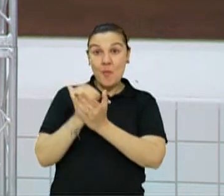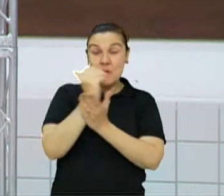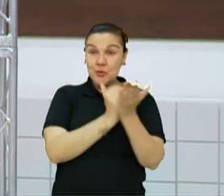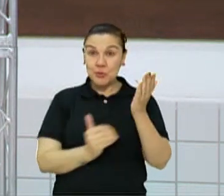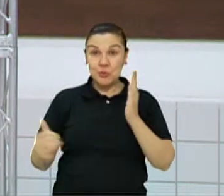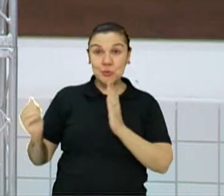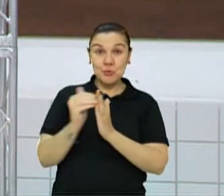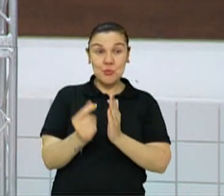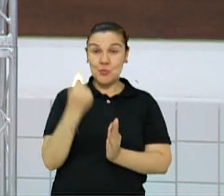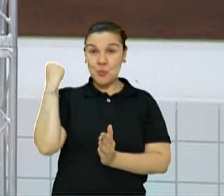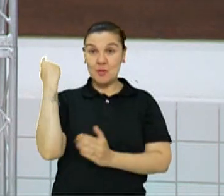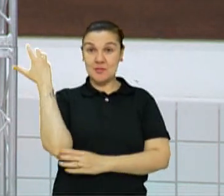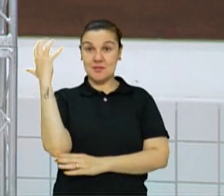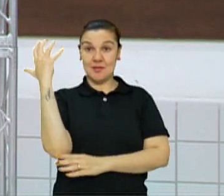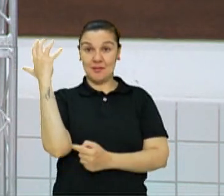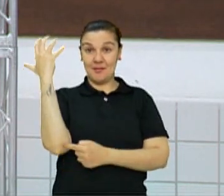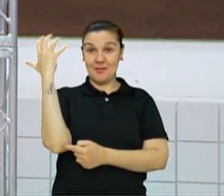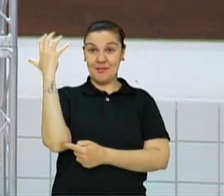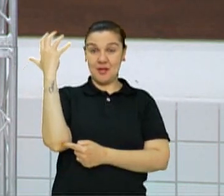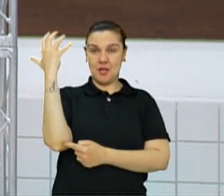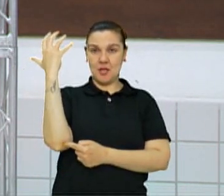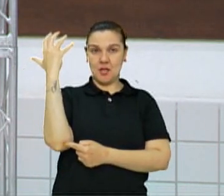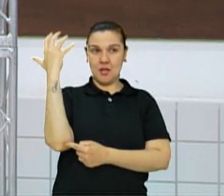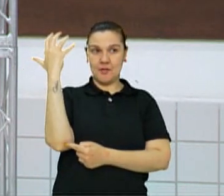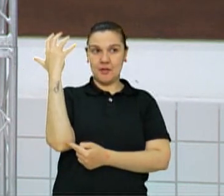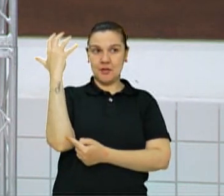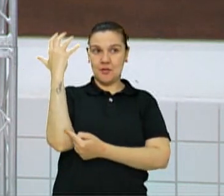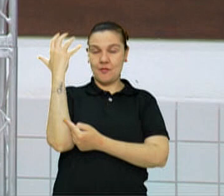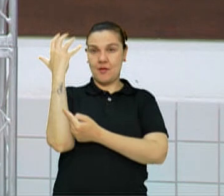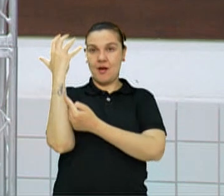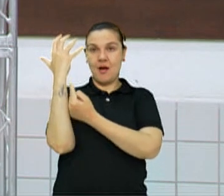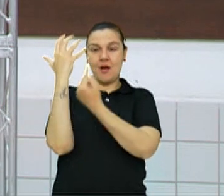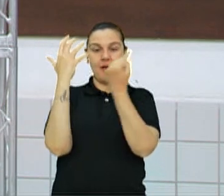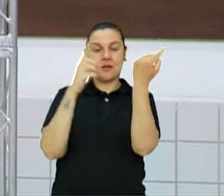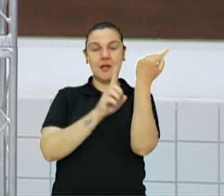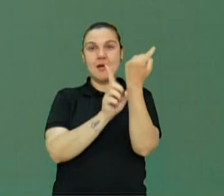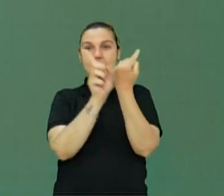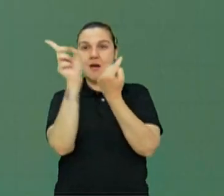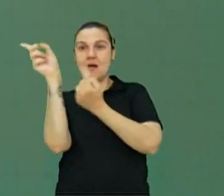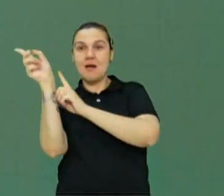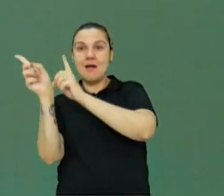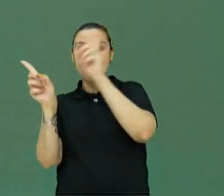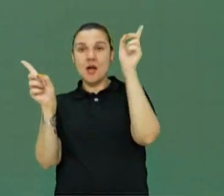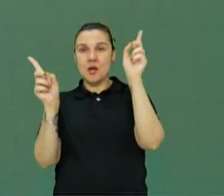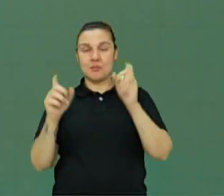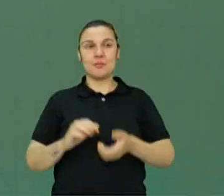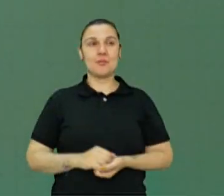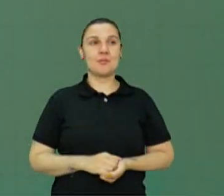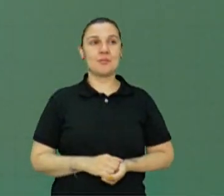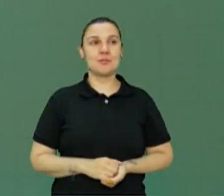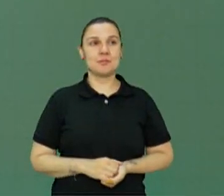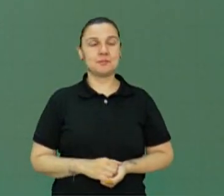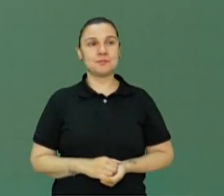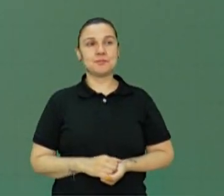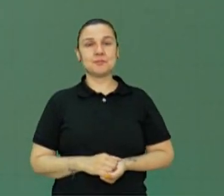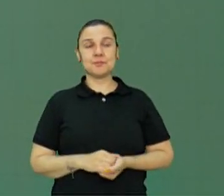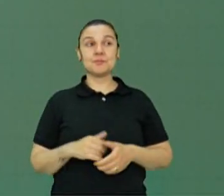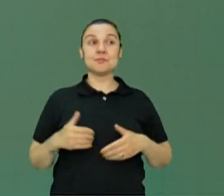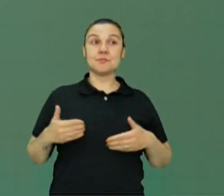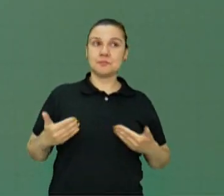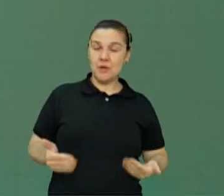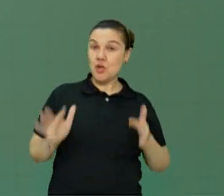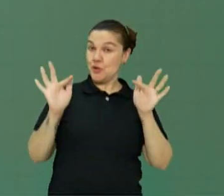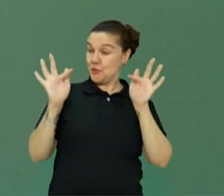os outros, beleza? Seguindo essa árvore aqui, eu vou ter os ramos, certo? Eu vou ter os ramos. E